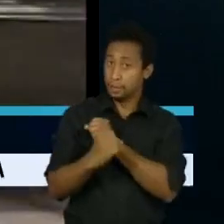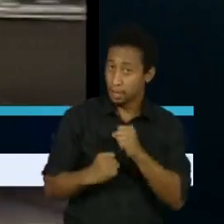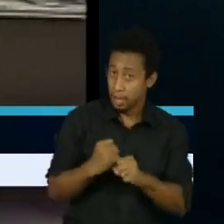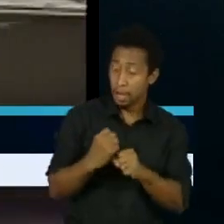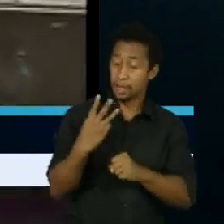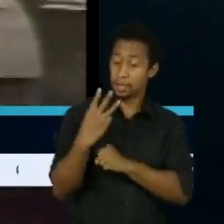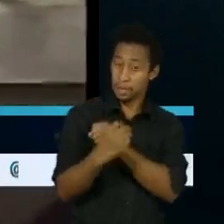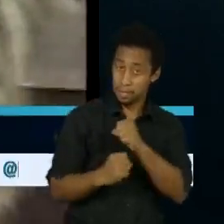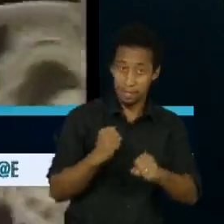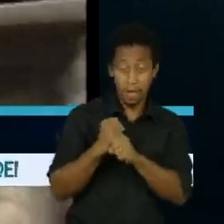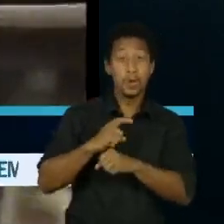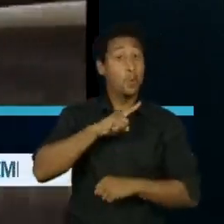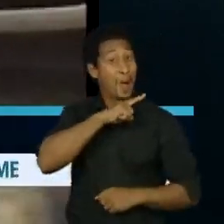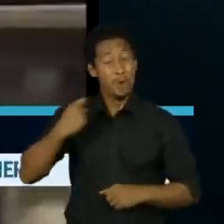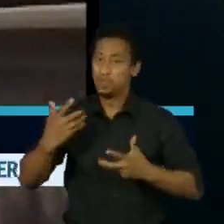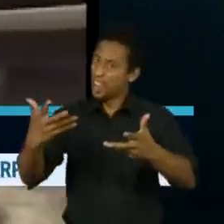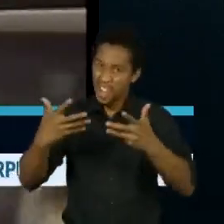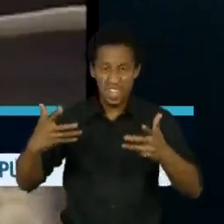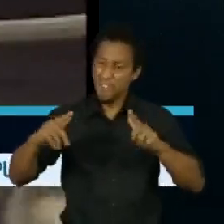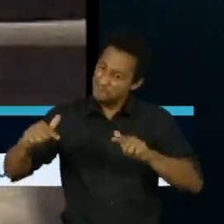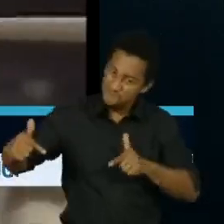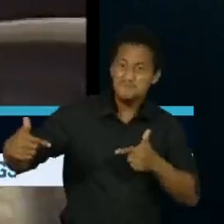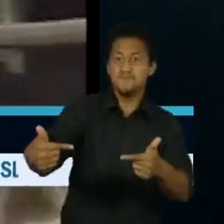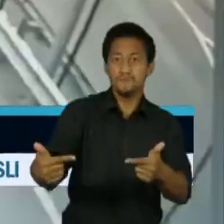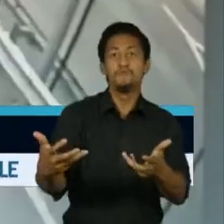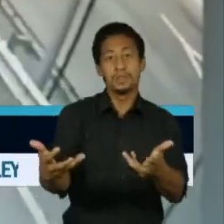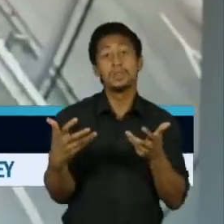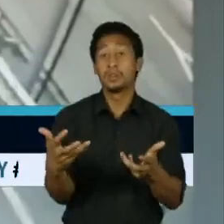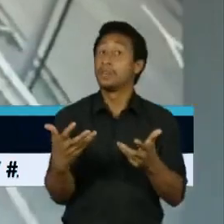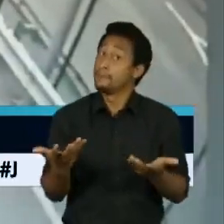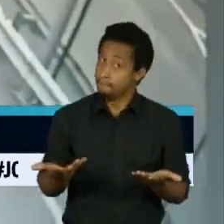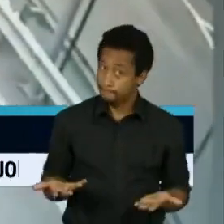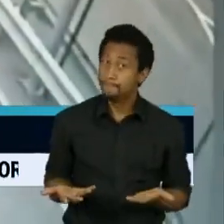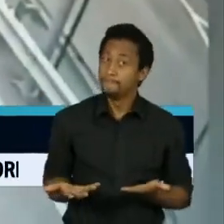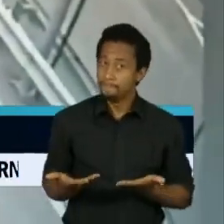há uma razão justificável, do ponto de